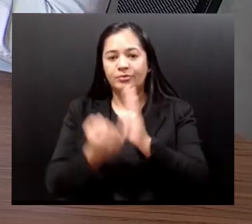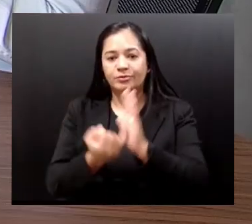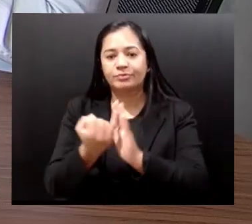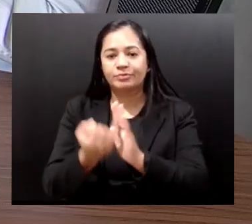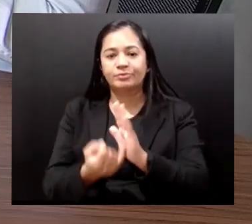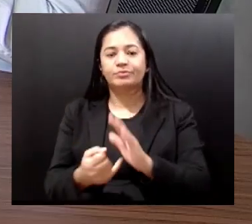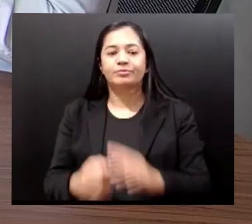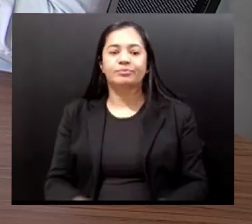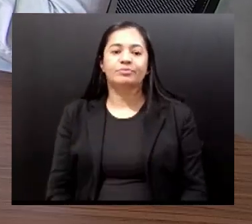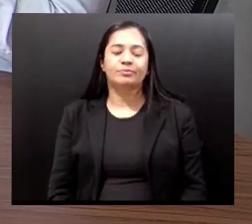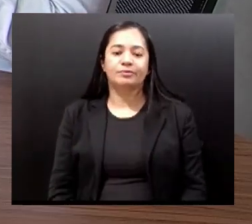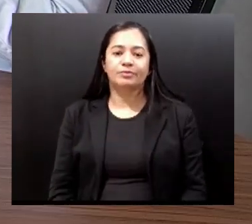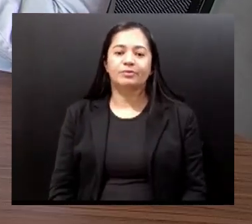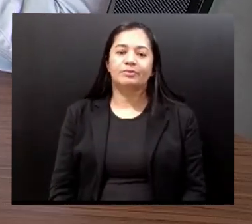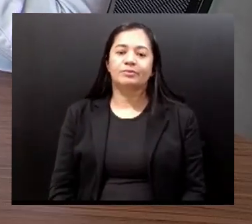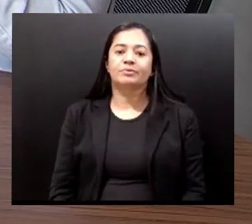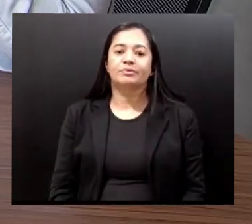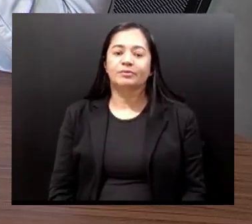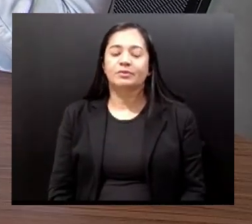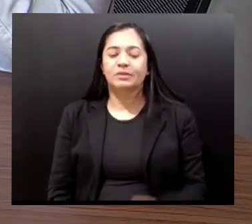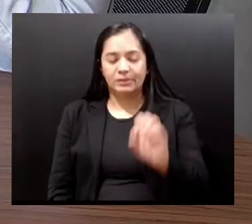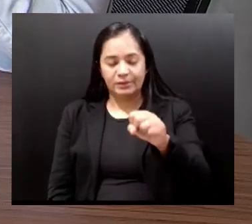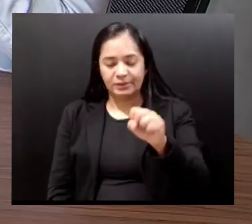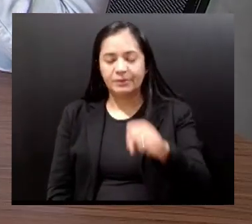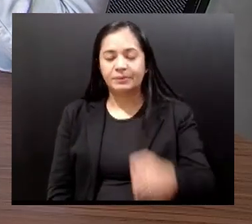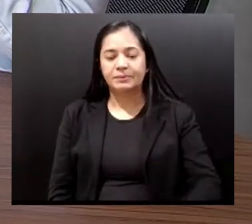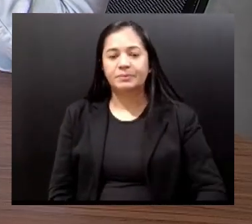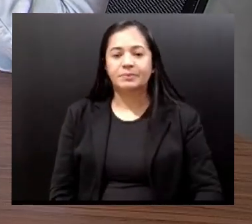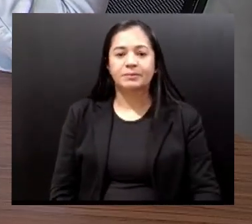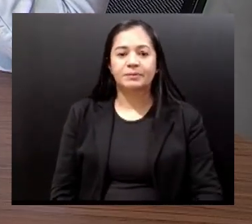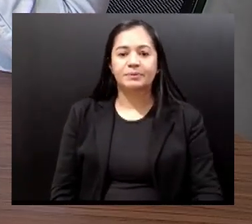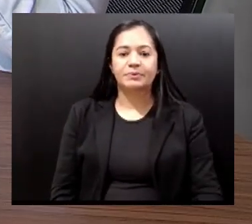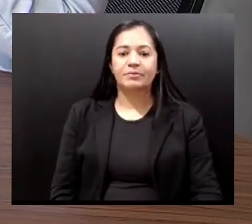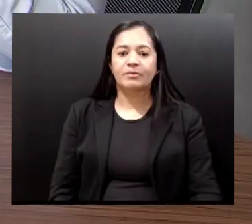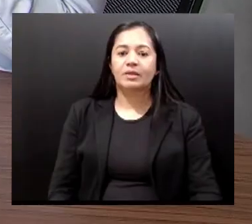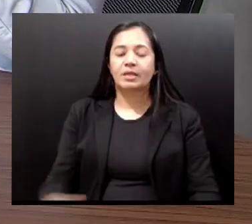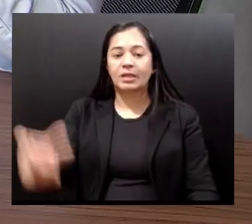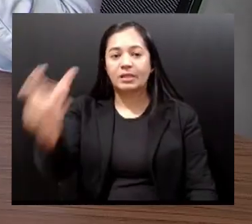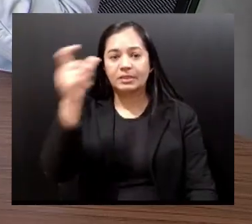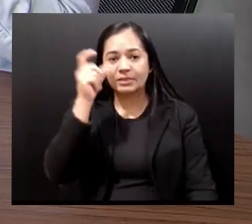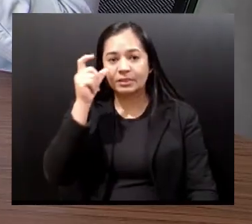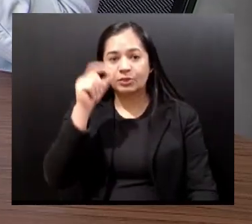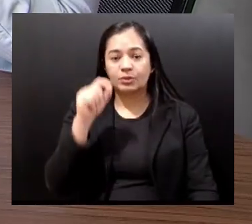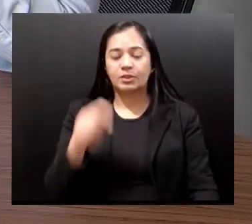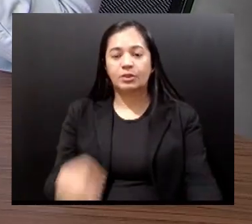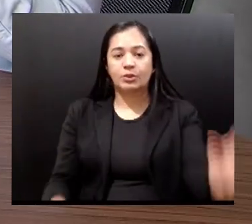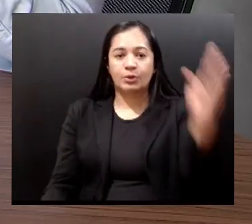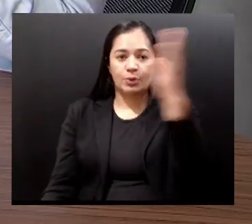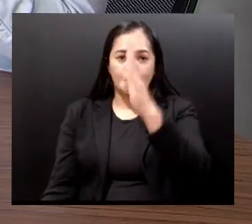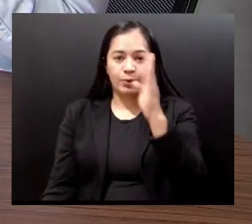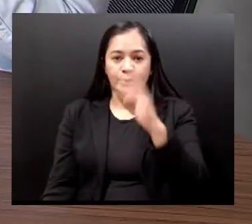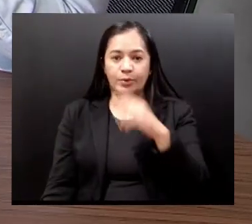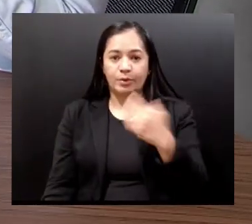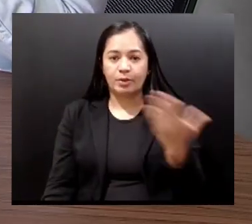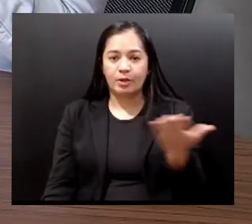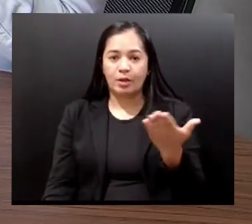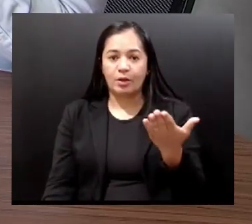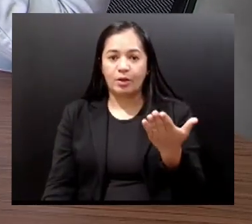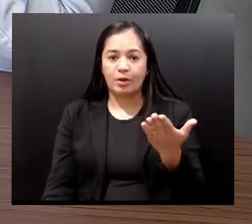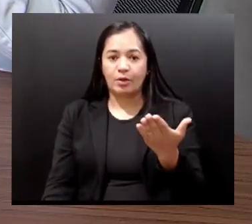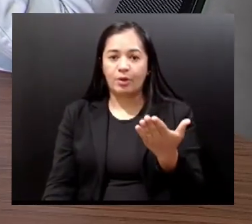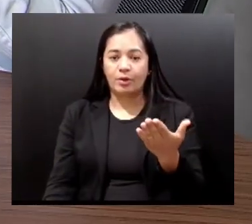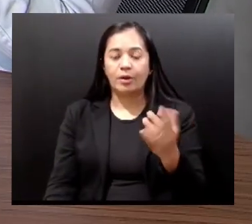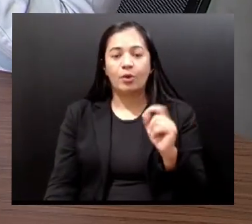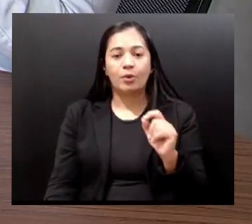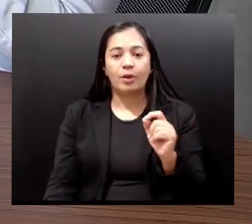Diego? Exatamente. E é interessante que no Brasil, quando a gente está falando agora, saindo um pouco do assunto de quem gasta para